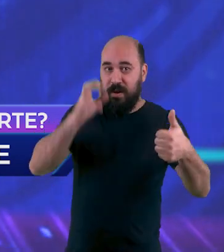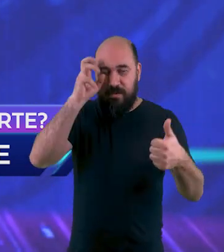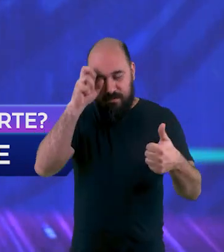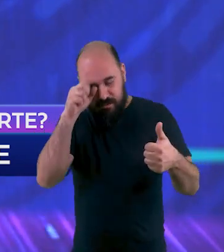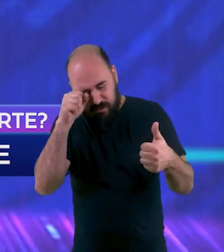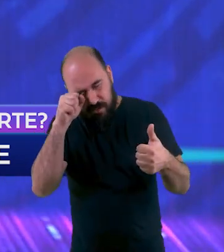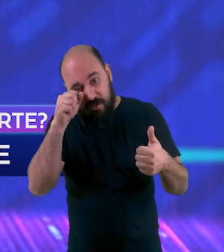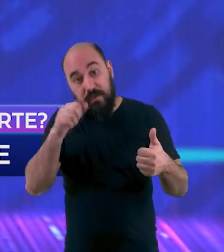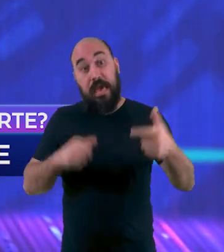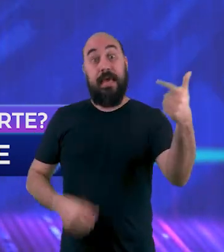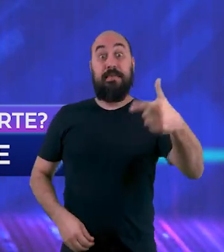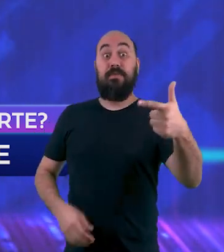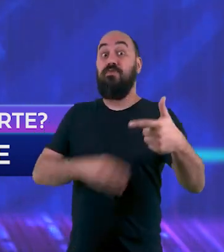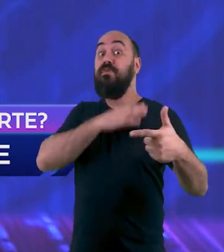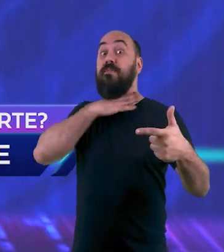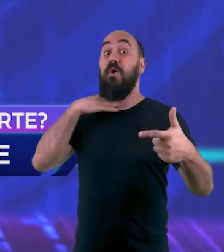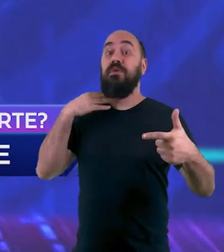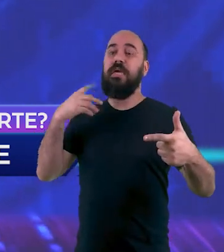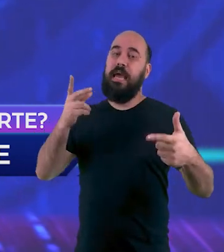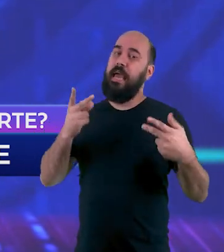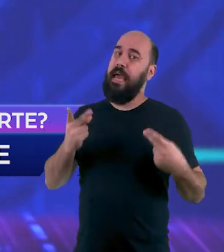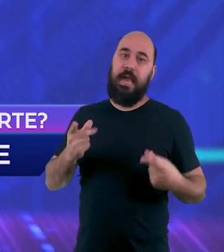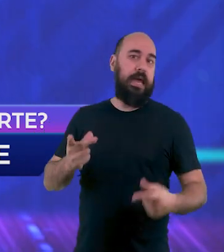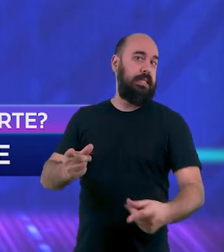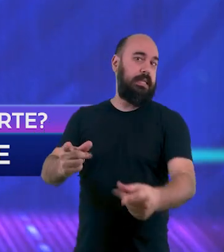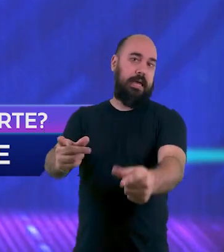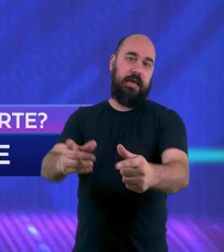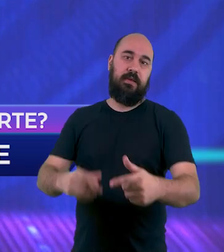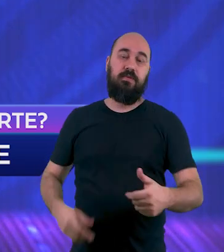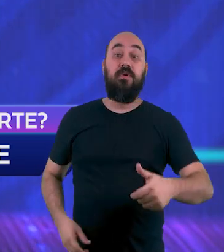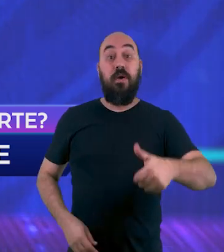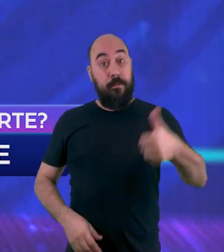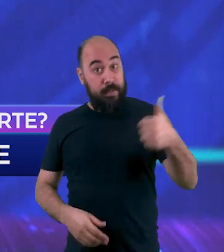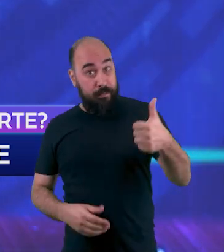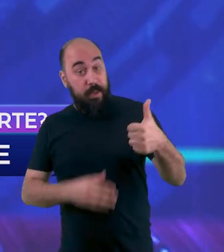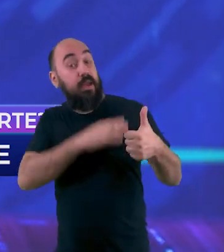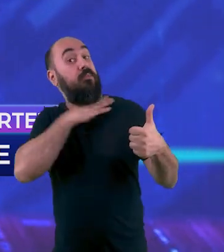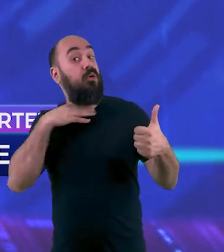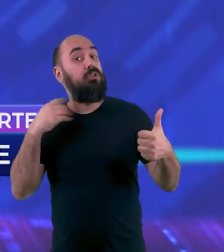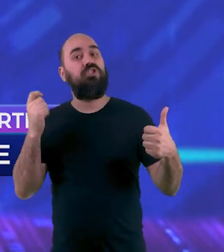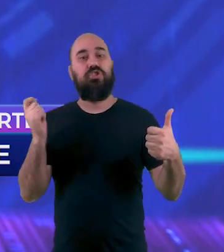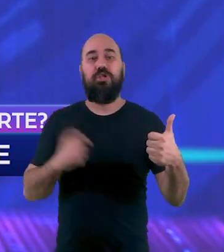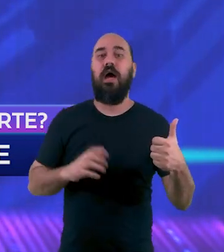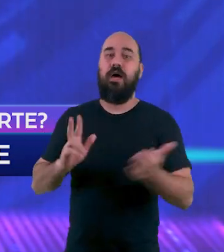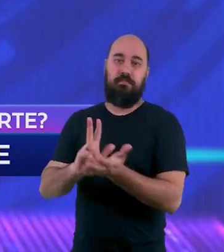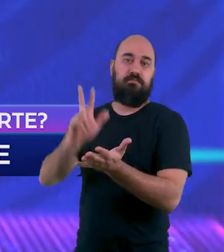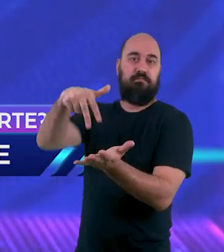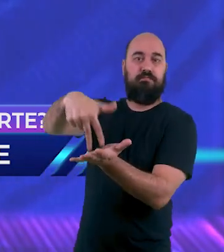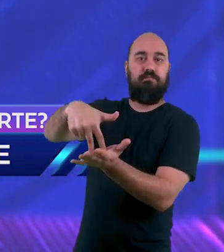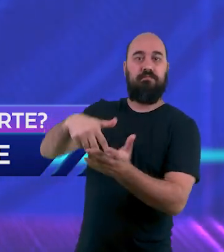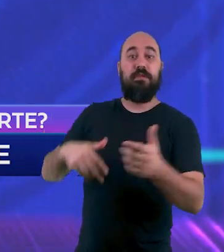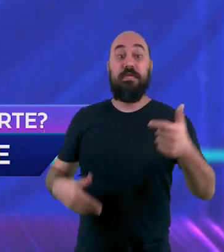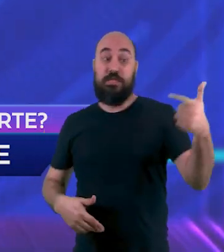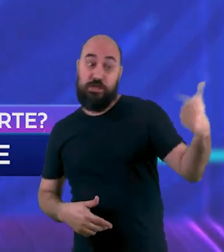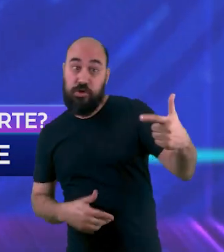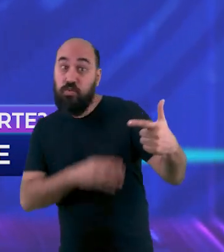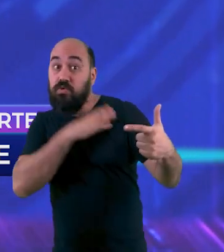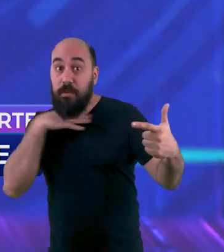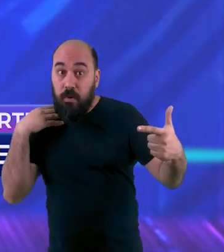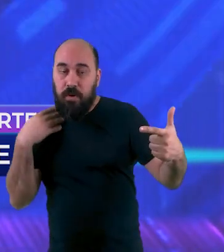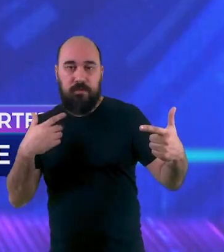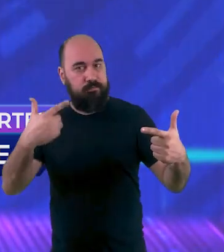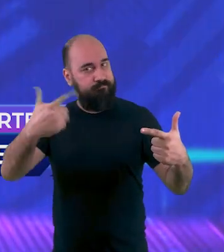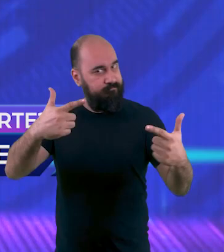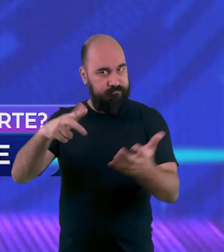morte é a morte eterna. Para a primeira morte, a solução, ressurreição. Para a segunda morte, não tem solução.